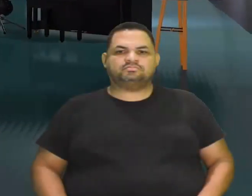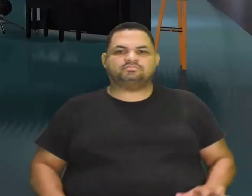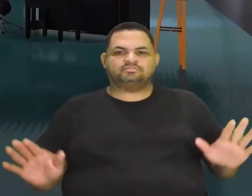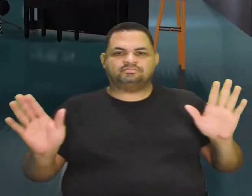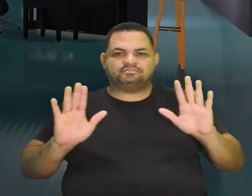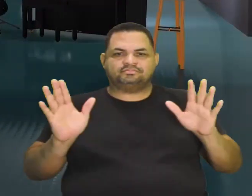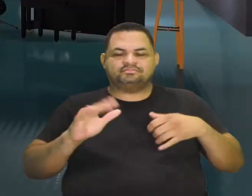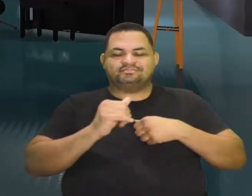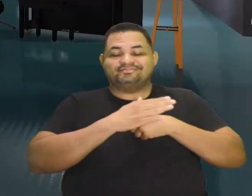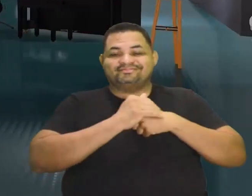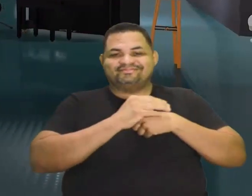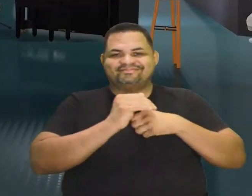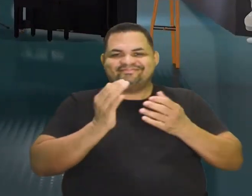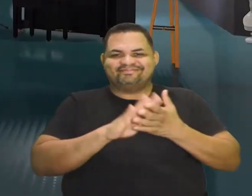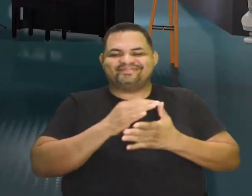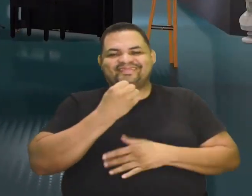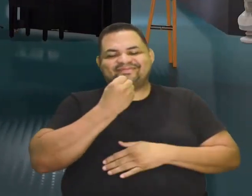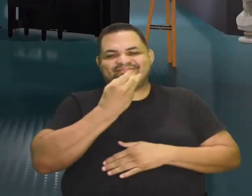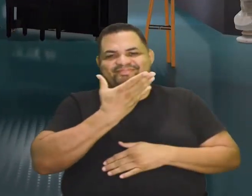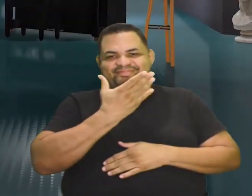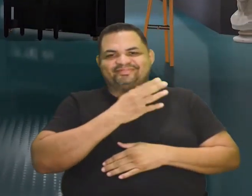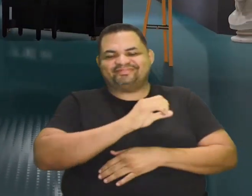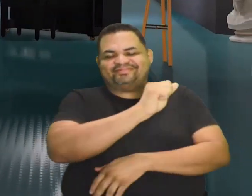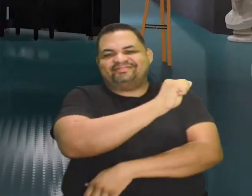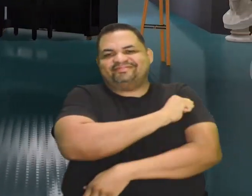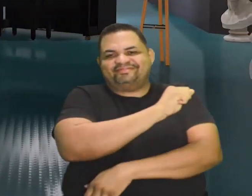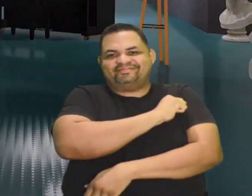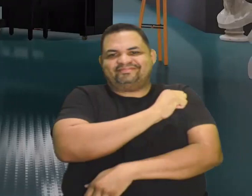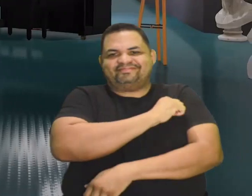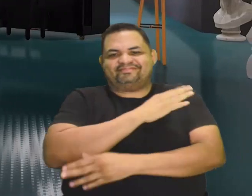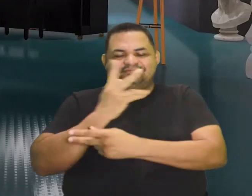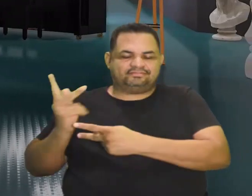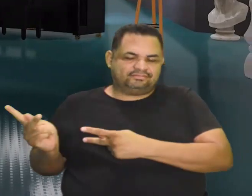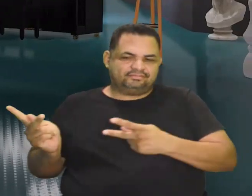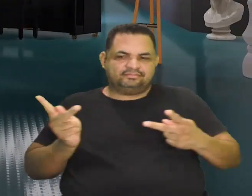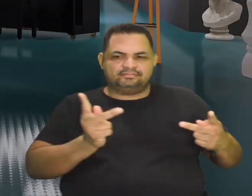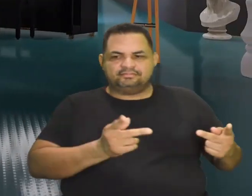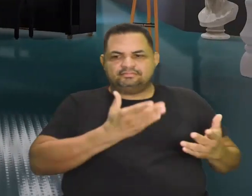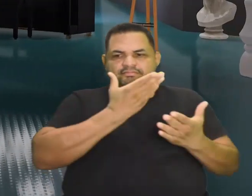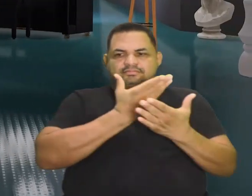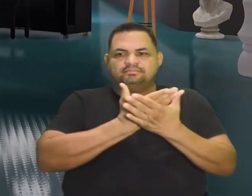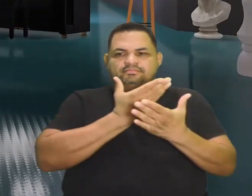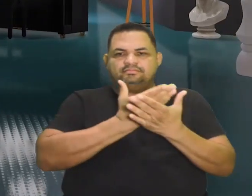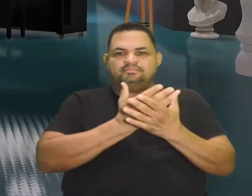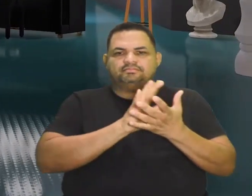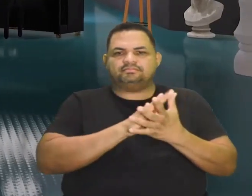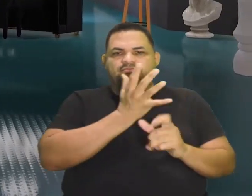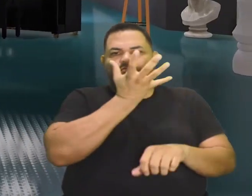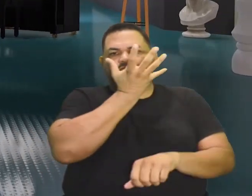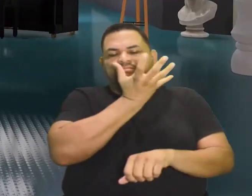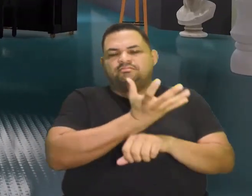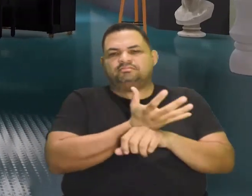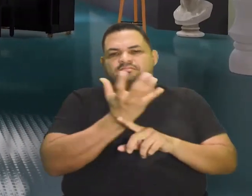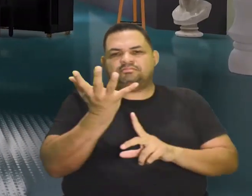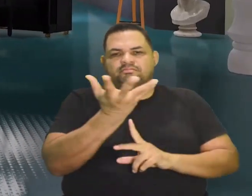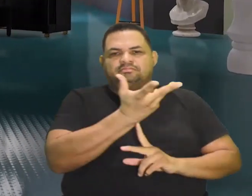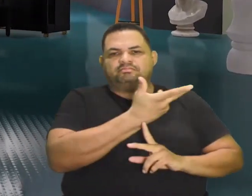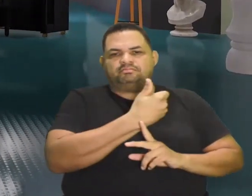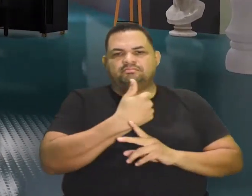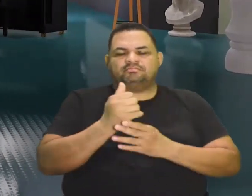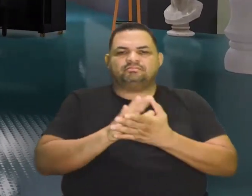Olá, queridos! Tudo bem, estudantes? Bem-vindos para mais uma aula do componente curricular de arte,